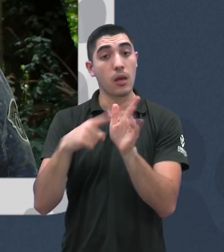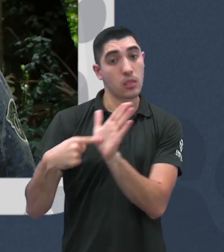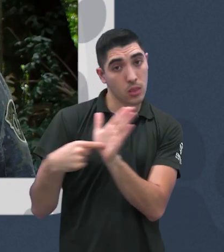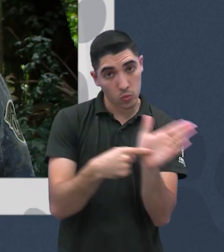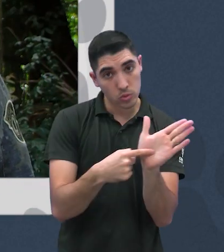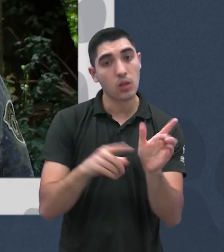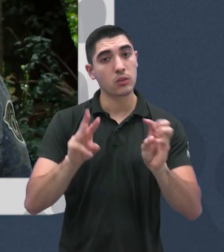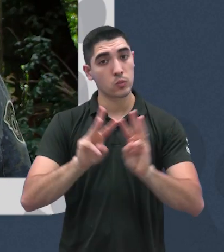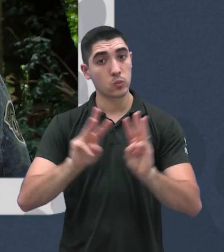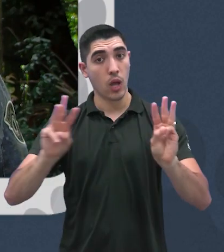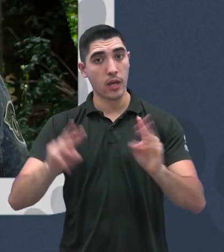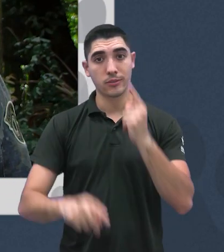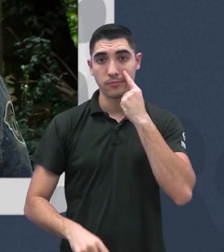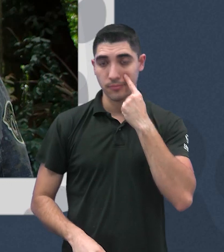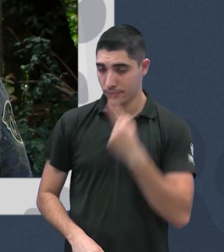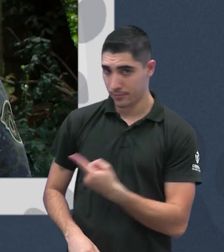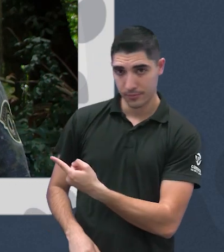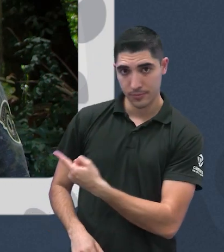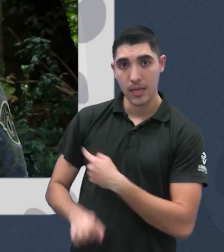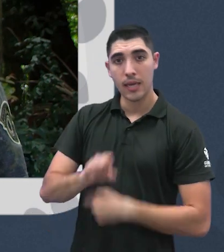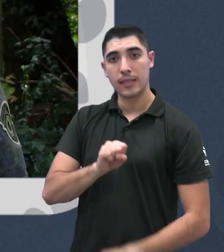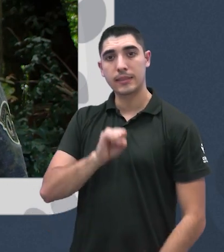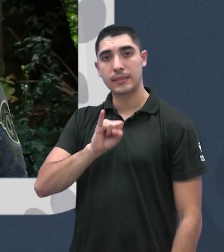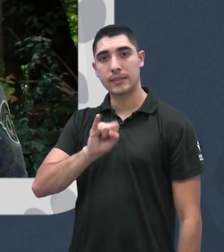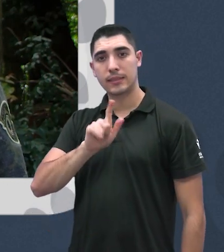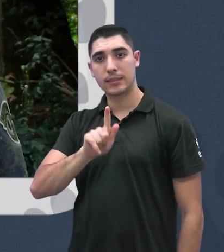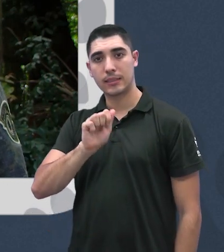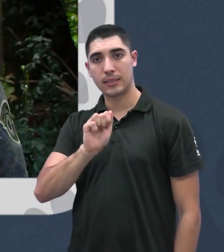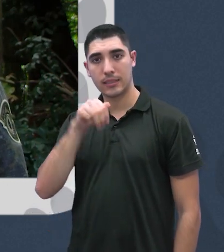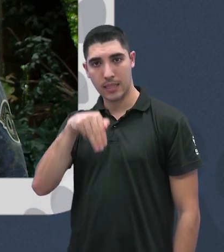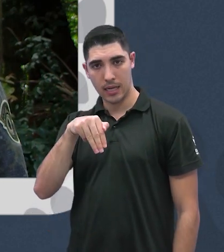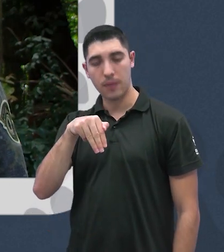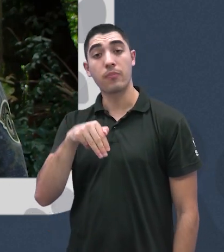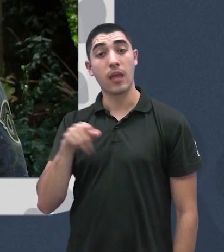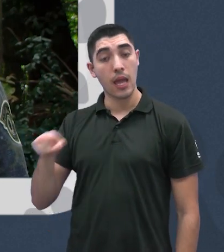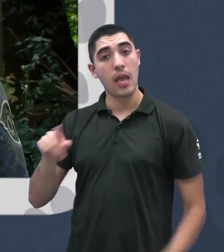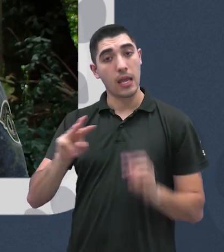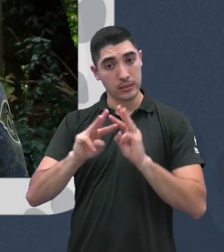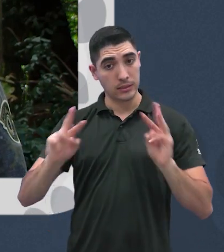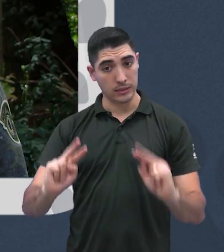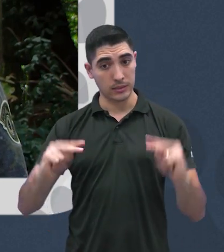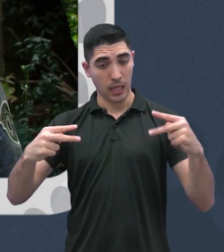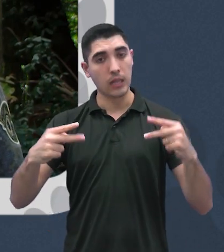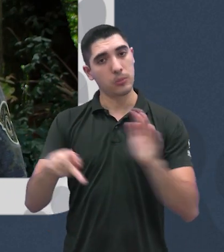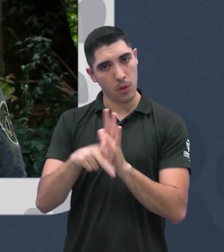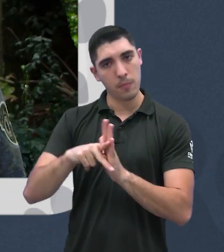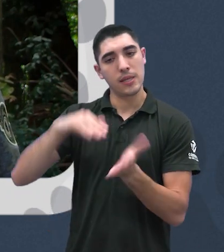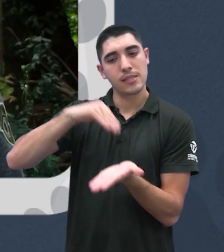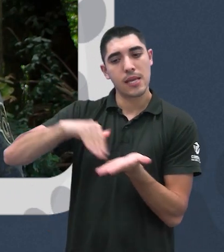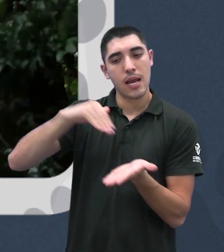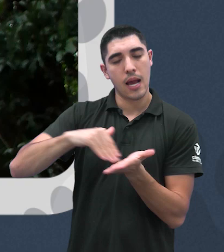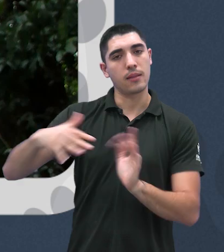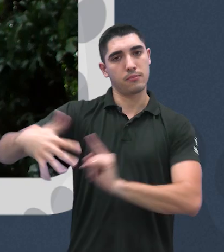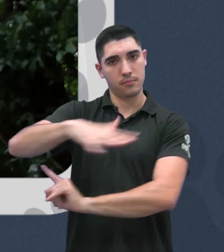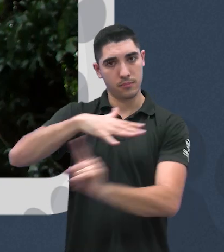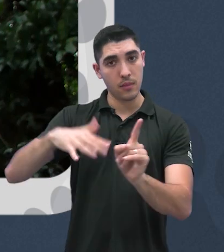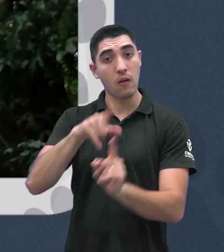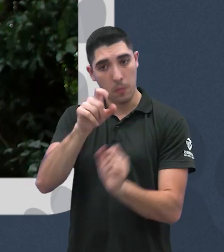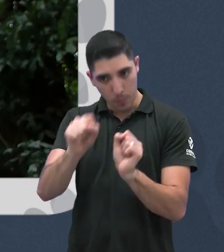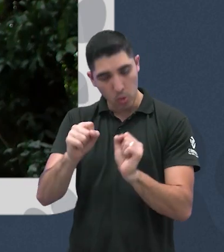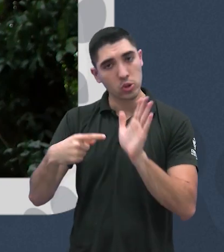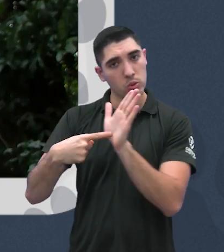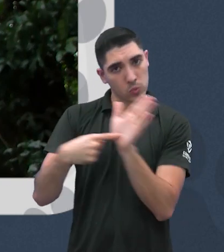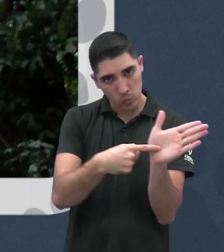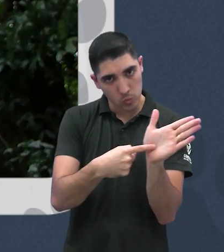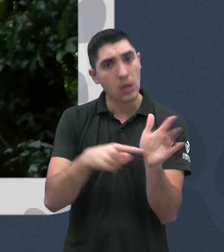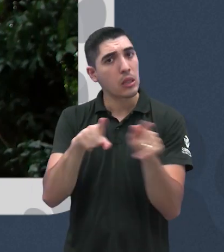fazer denúncias pelo Cigan Denúncias, é uma página vinculada à Secretaria de Meio Ambiente, né? Vai fazer a denúncia lá, é